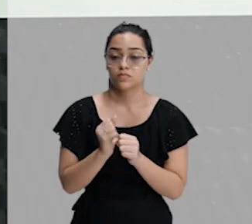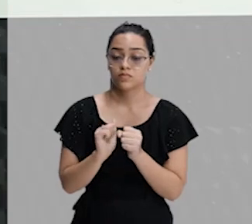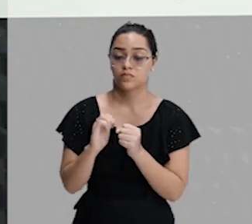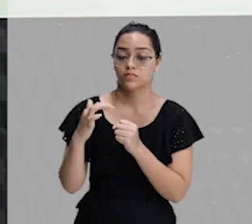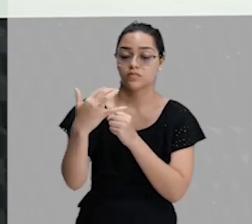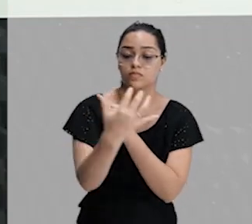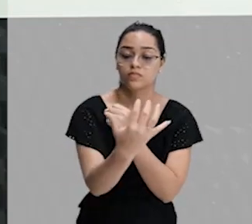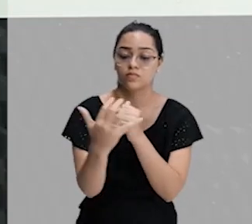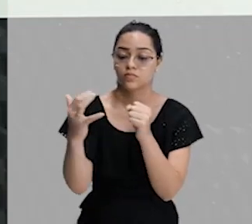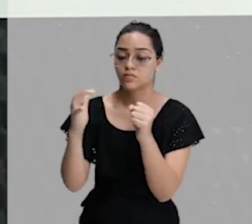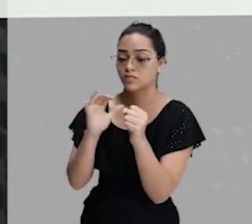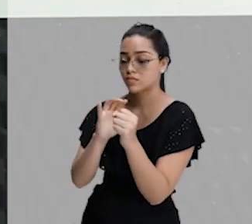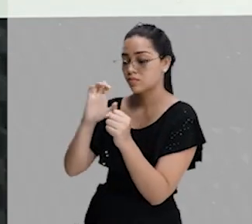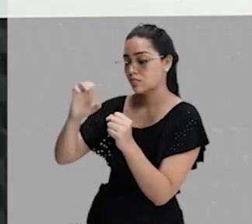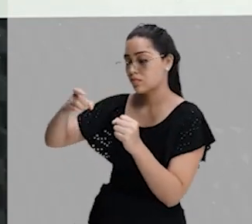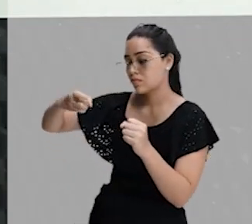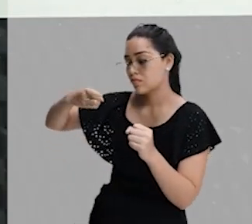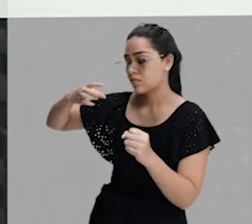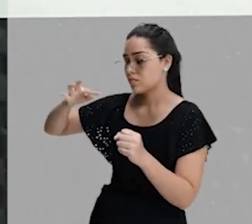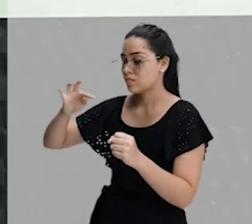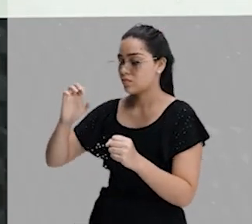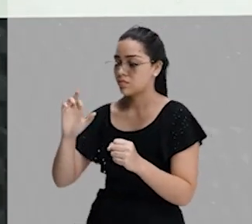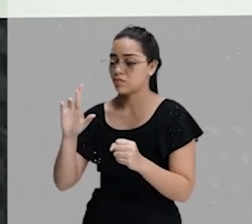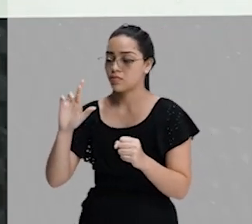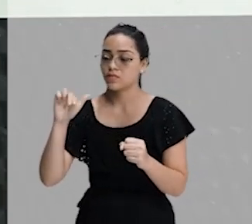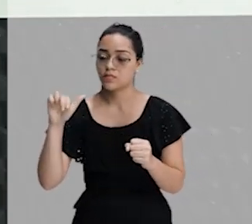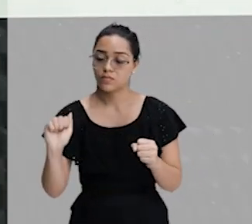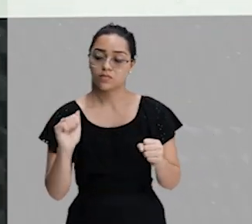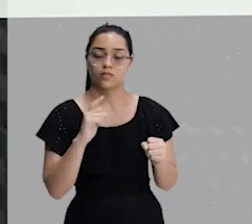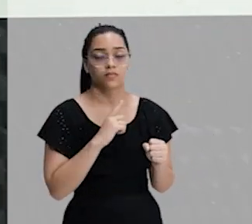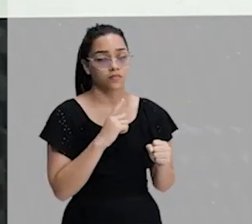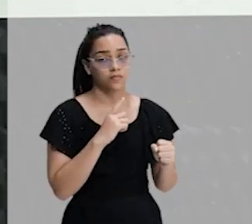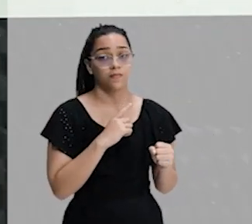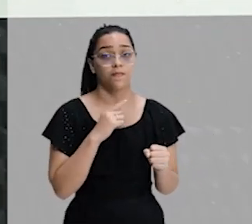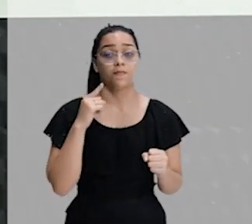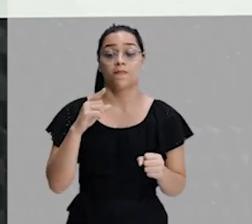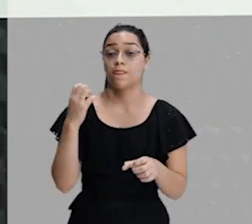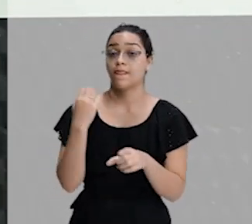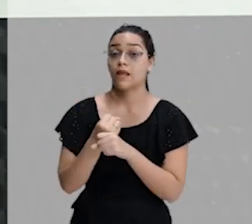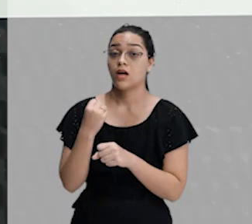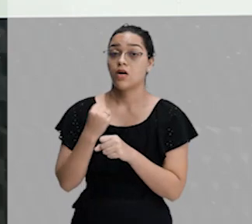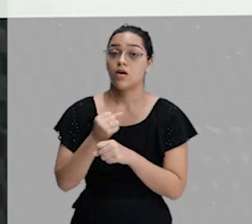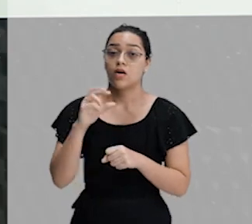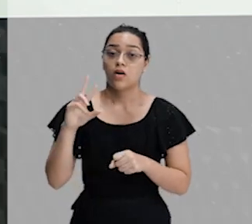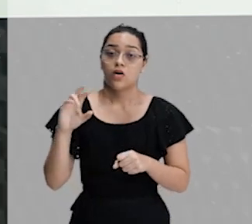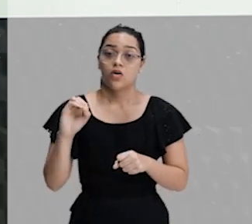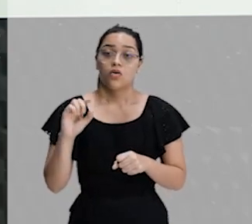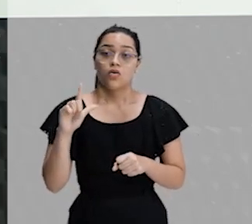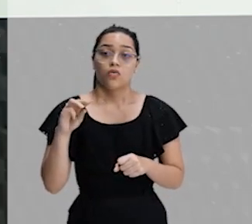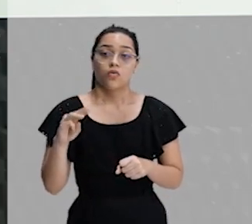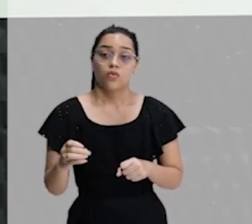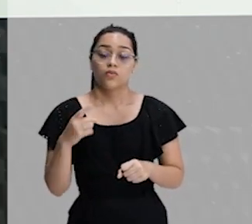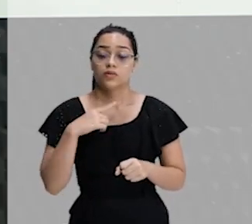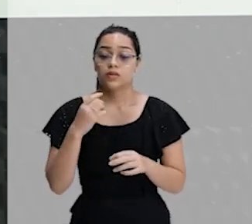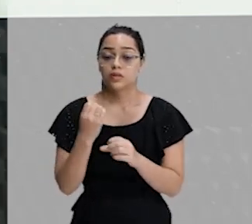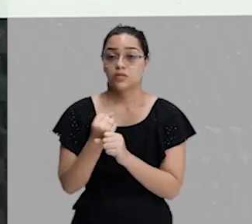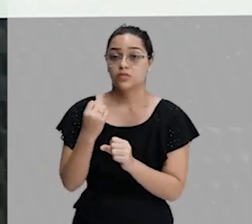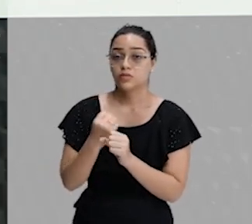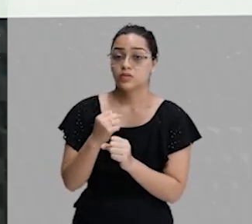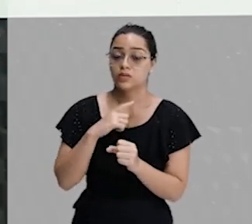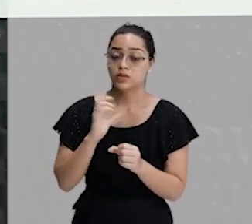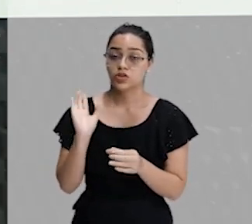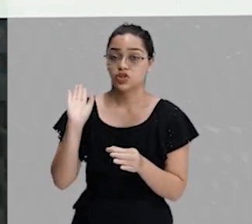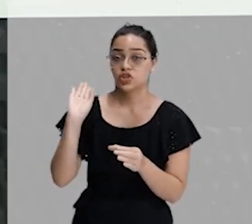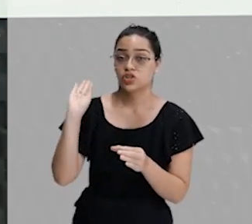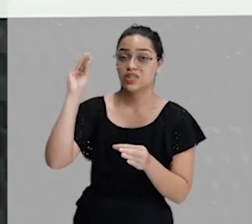parte externa, da superfície externa do cilindro. Quando você calcula o volume, você está calculando o espaço da parte